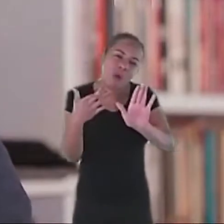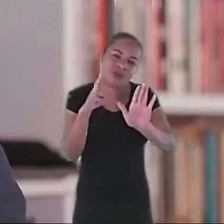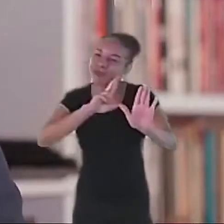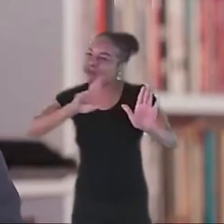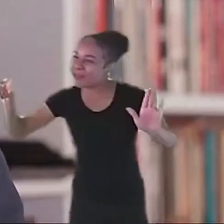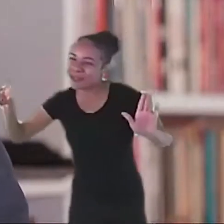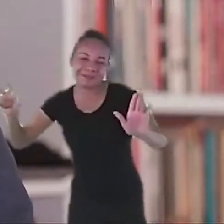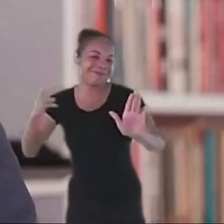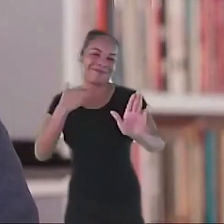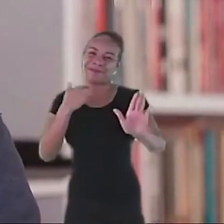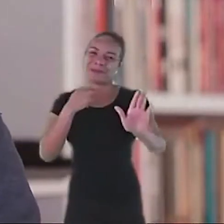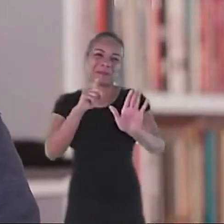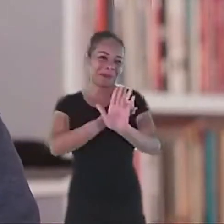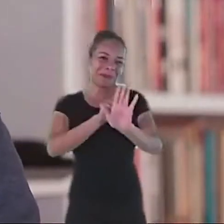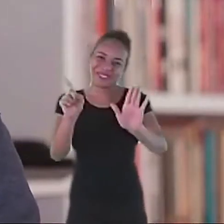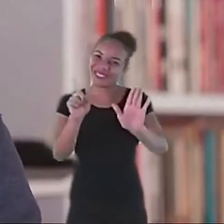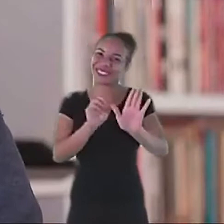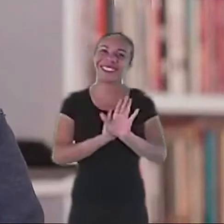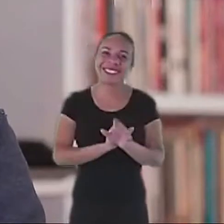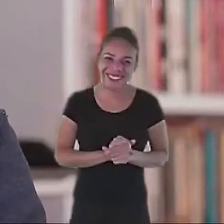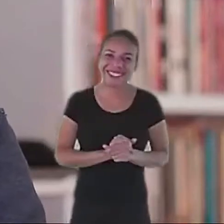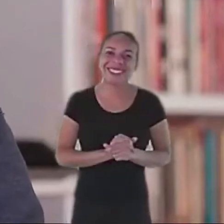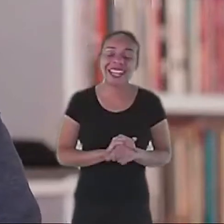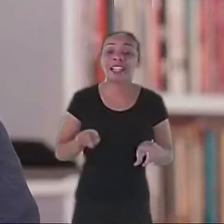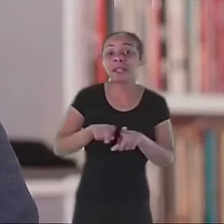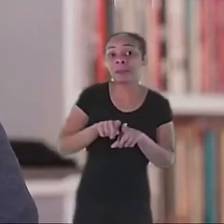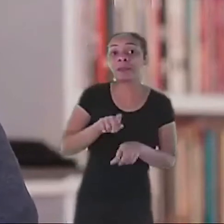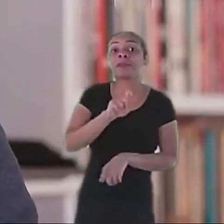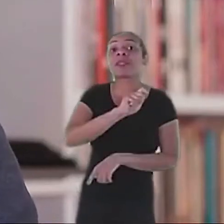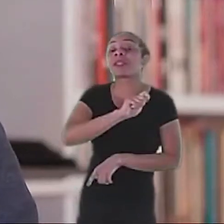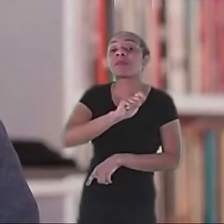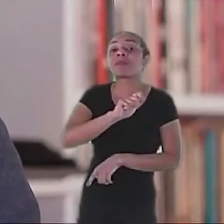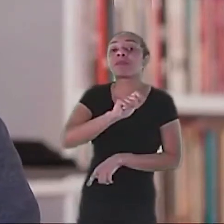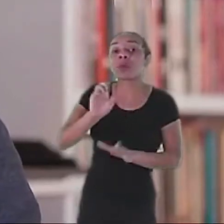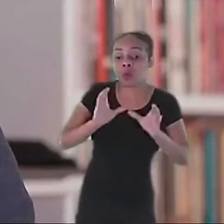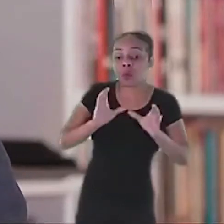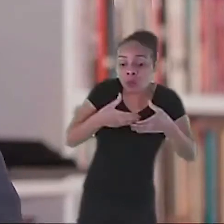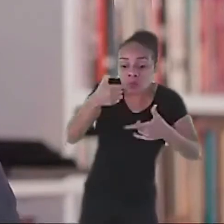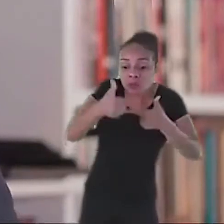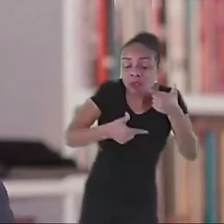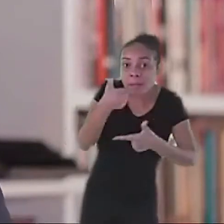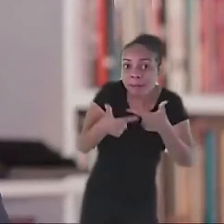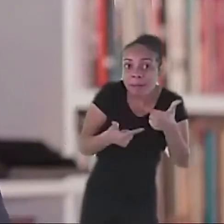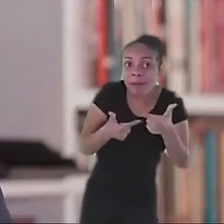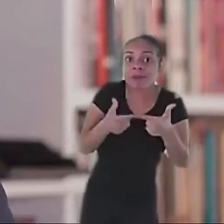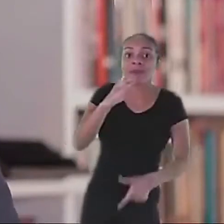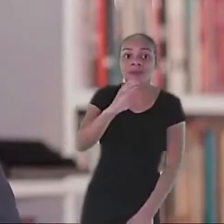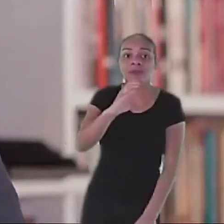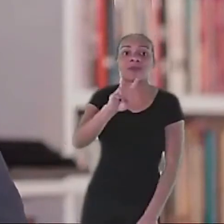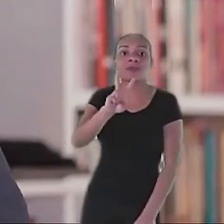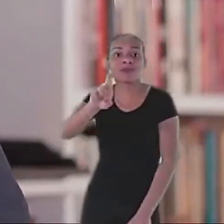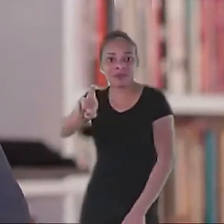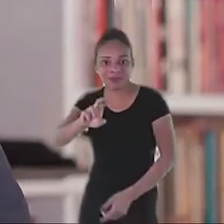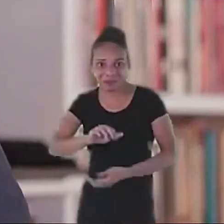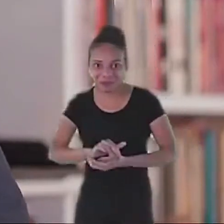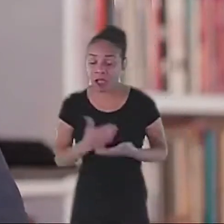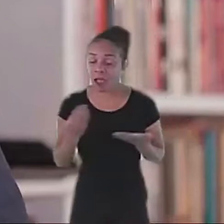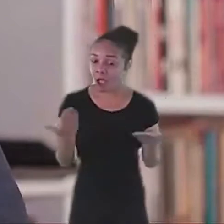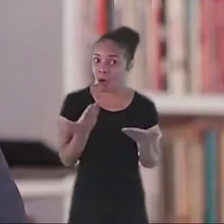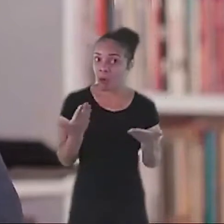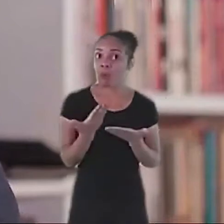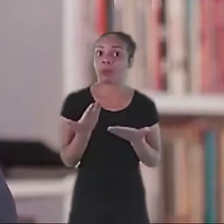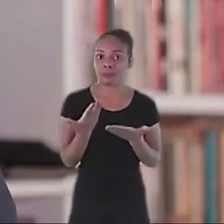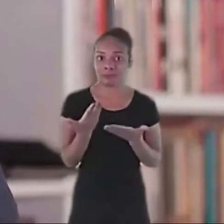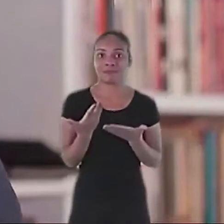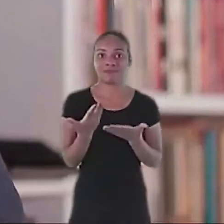né? Editado pela editora CVR. Eu queria dar a palavra para o Barreto para